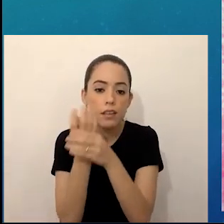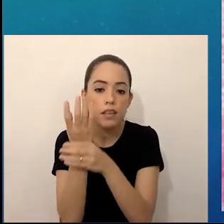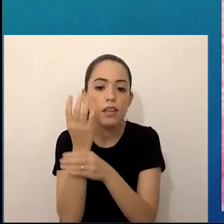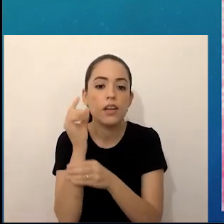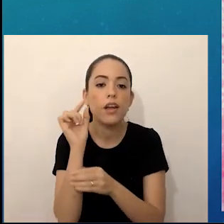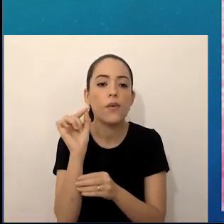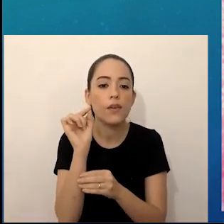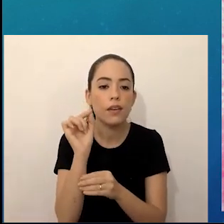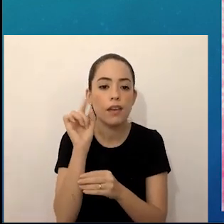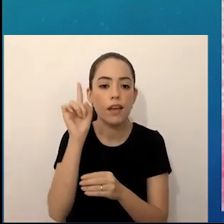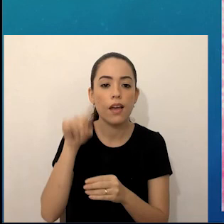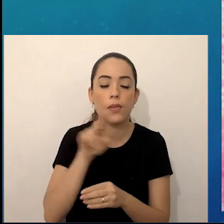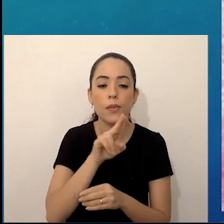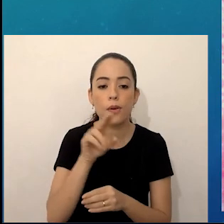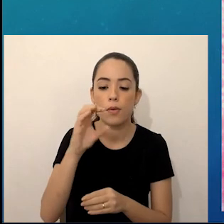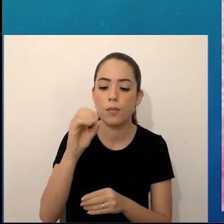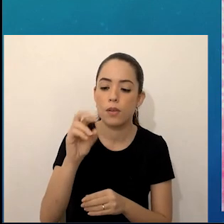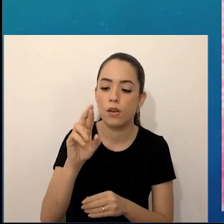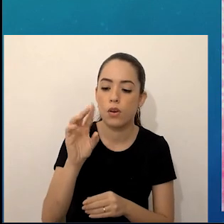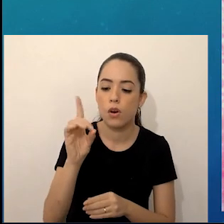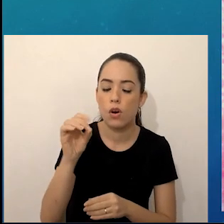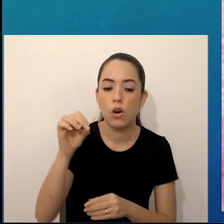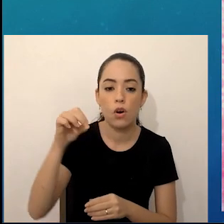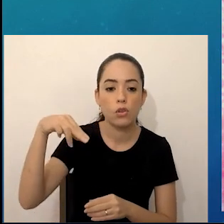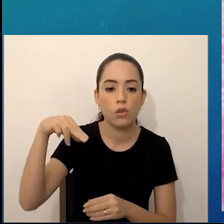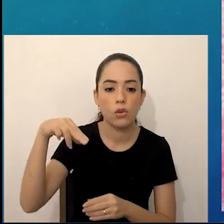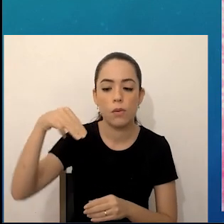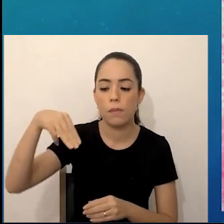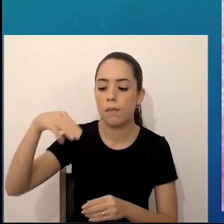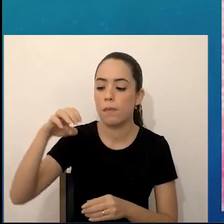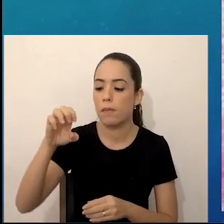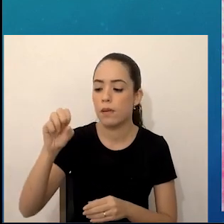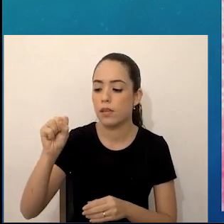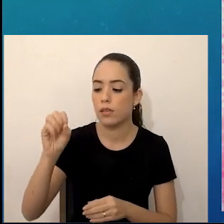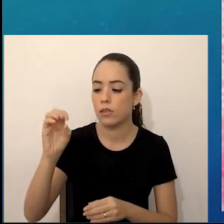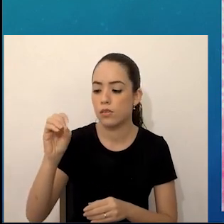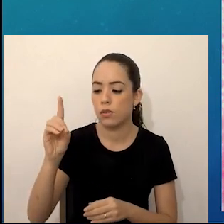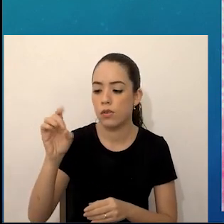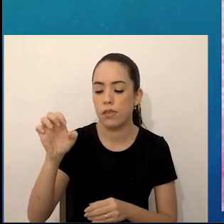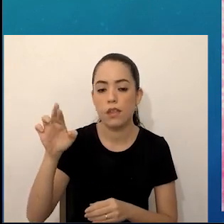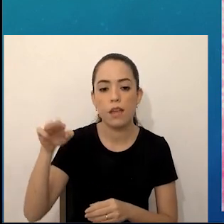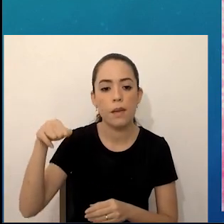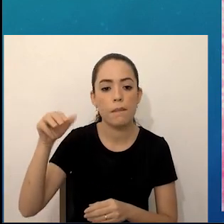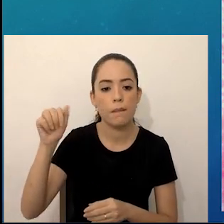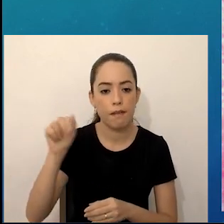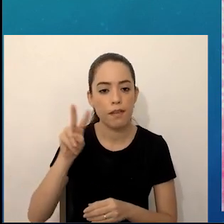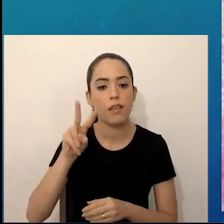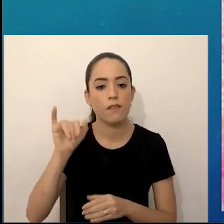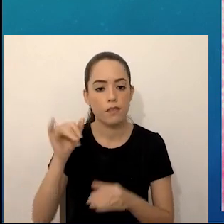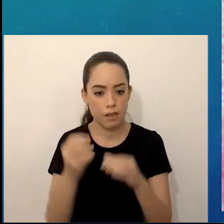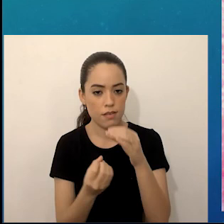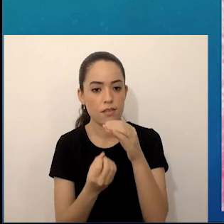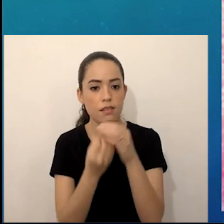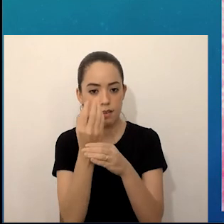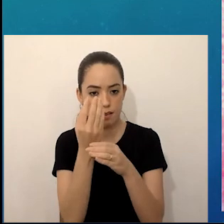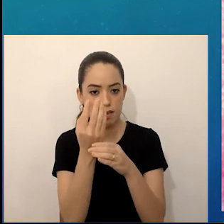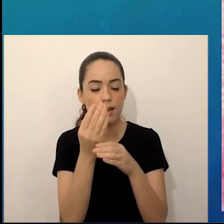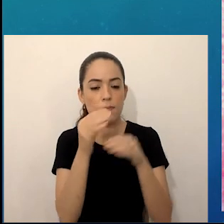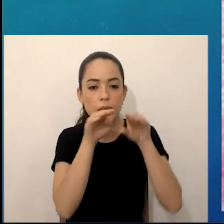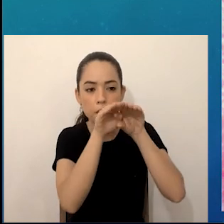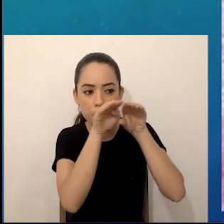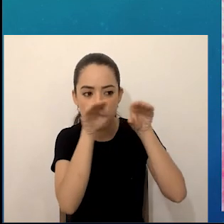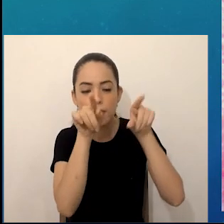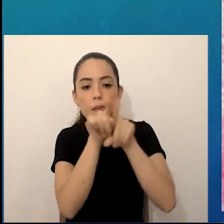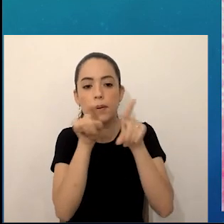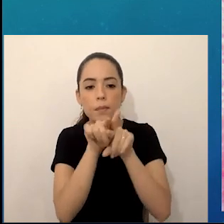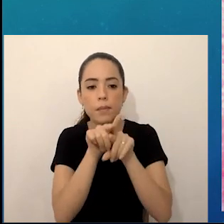Outras células formarão o cordomesoderma, que dará origem ao